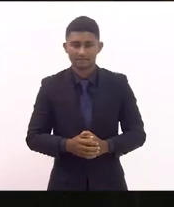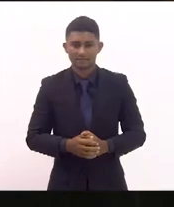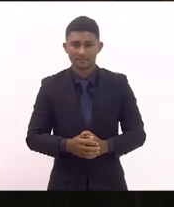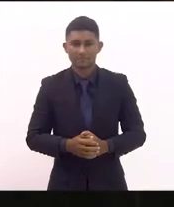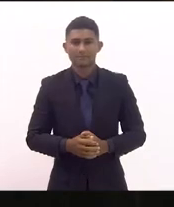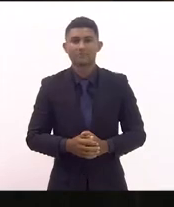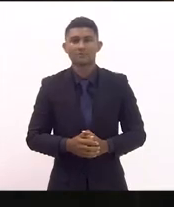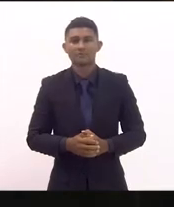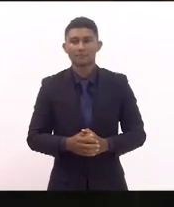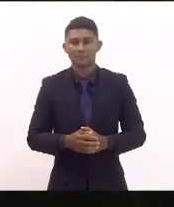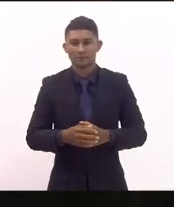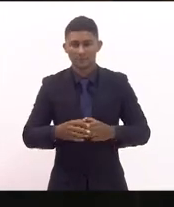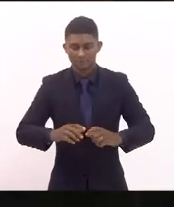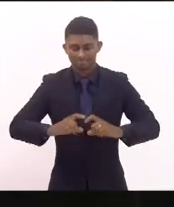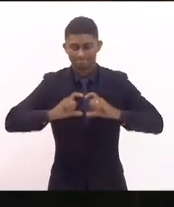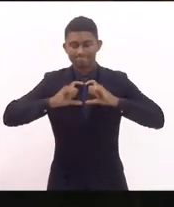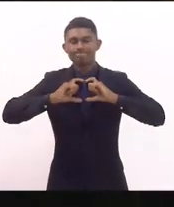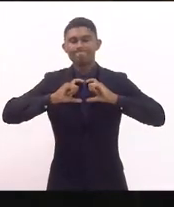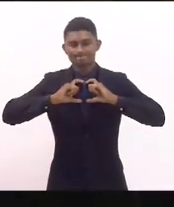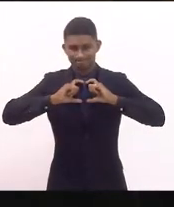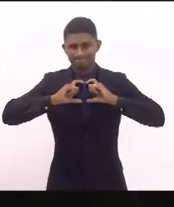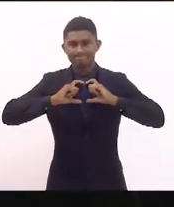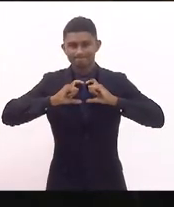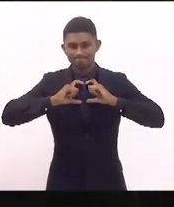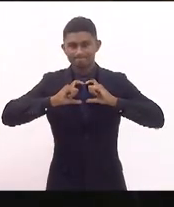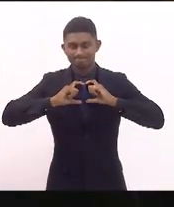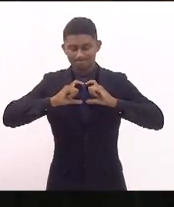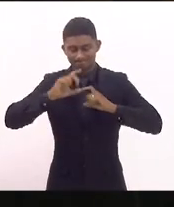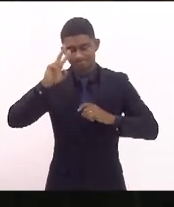Quero dedicar essa medalha.